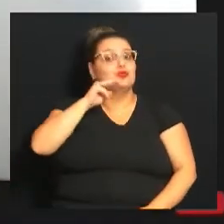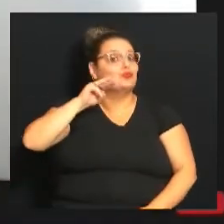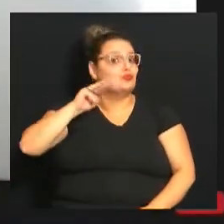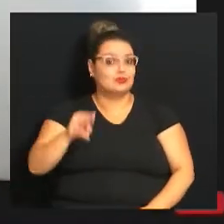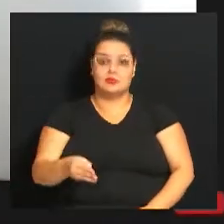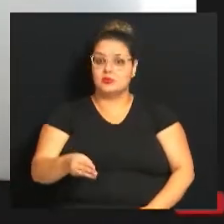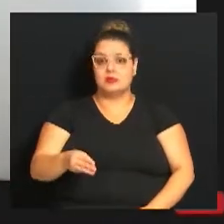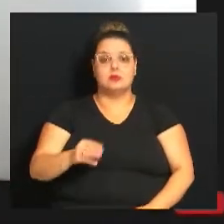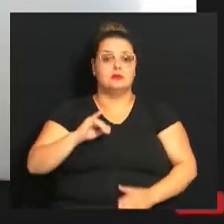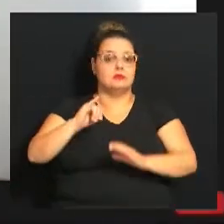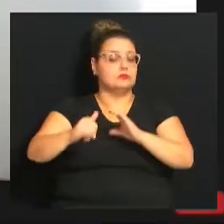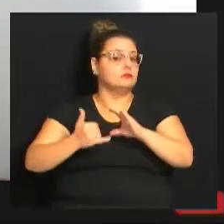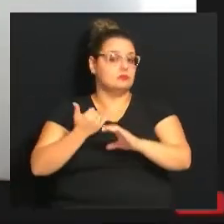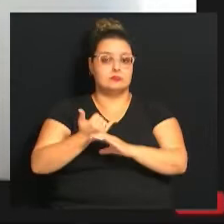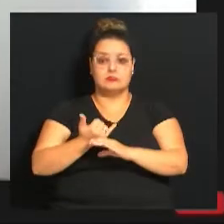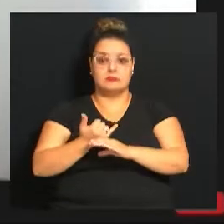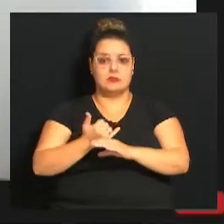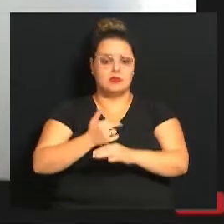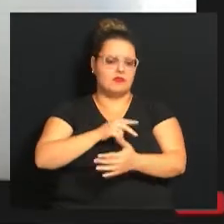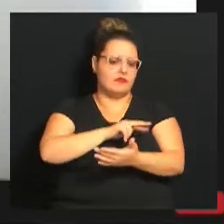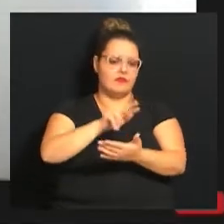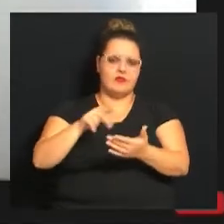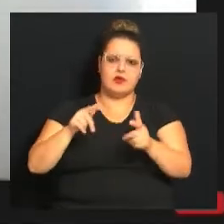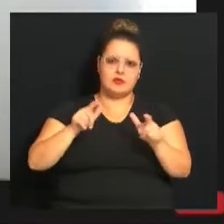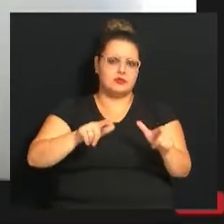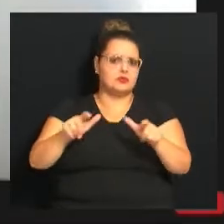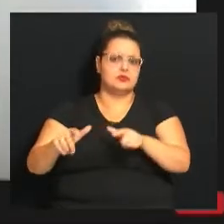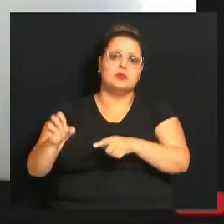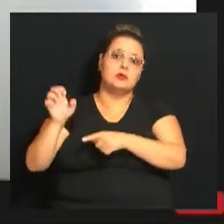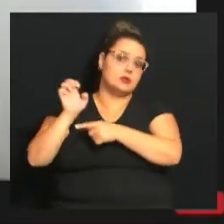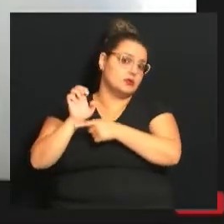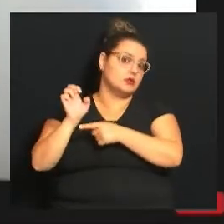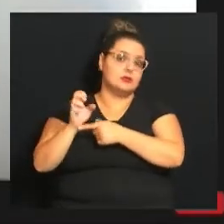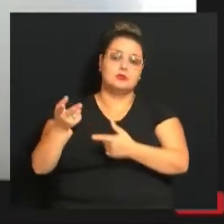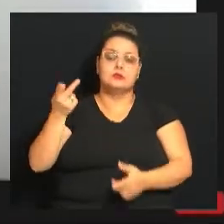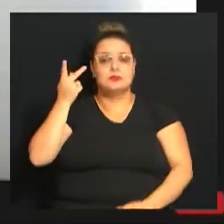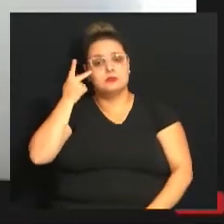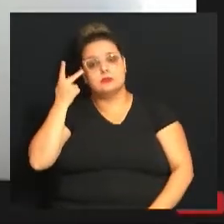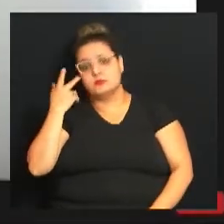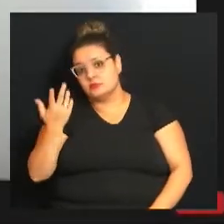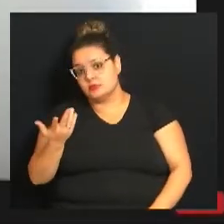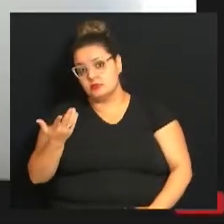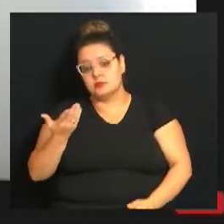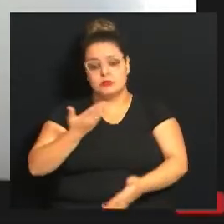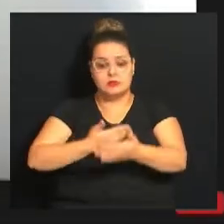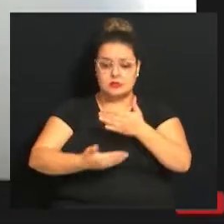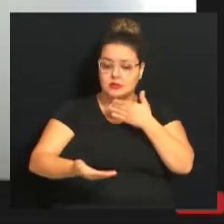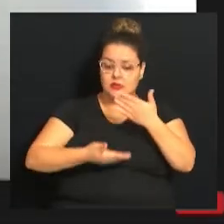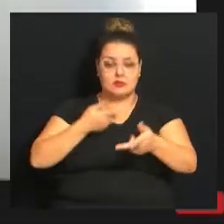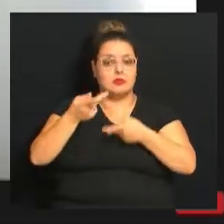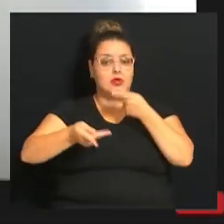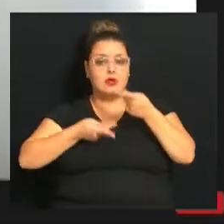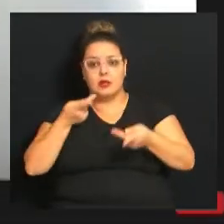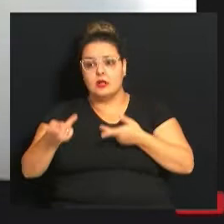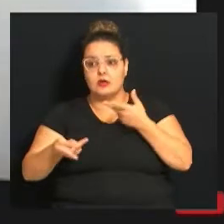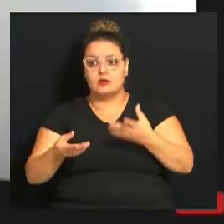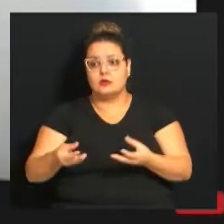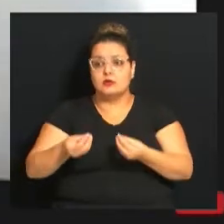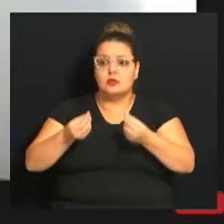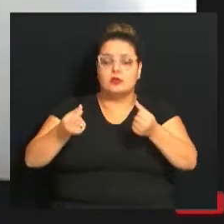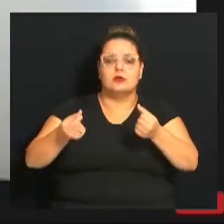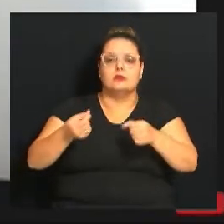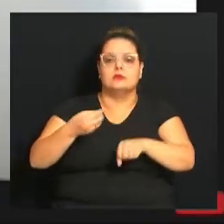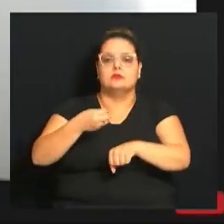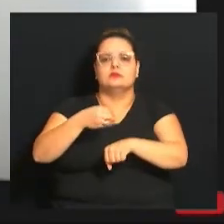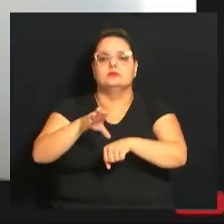YouTube em diferentes lugares de São Paulo, um público gigantesco, interagindo, falando, qualidade de transmissão, e com